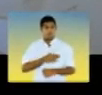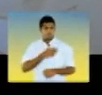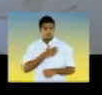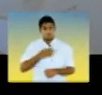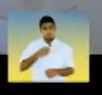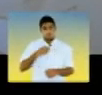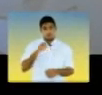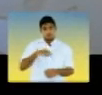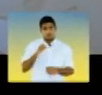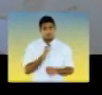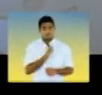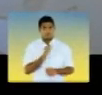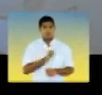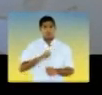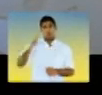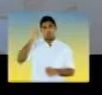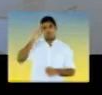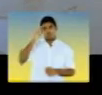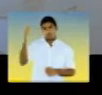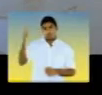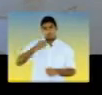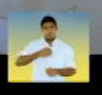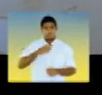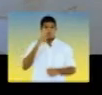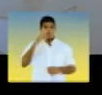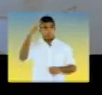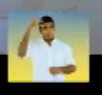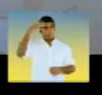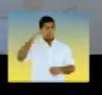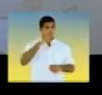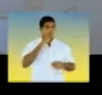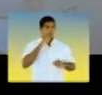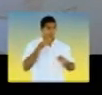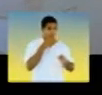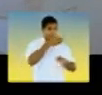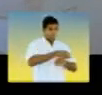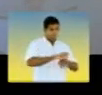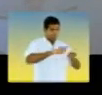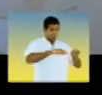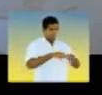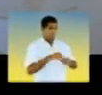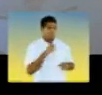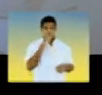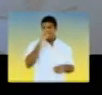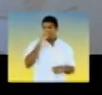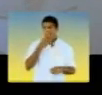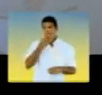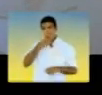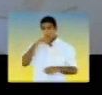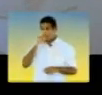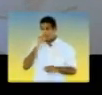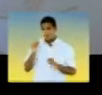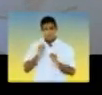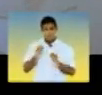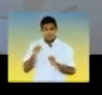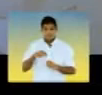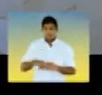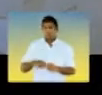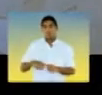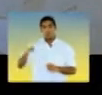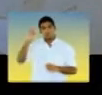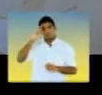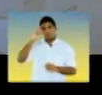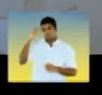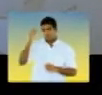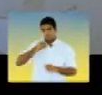Gosta, adora. Segunda-feira mesmo trouxe ele para tomar banho de piscina. Estava se achando. A manhinha tá ótimo e quer vir todos os